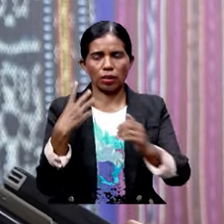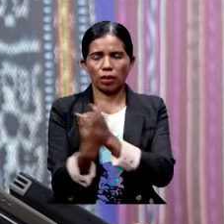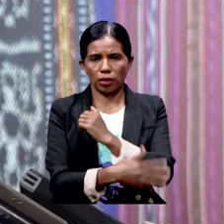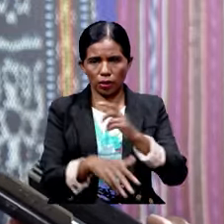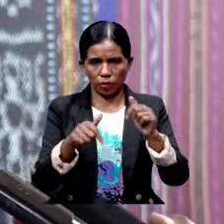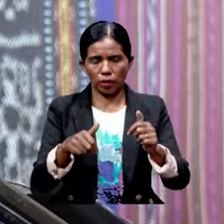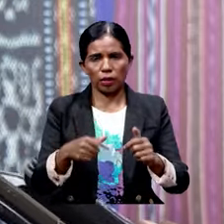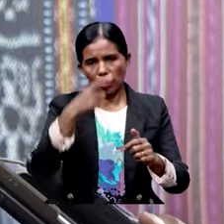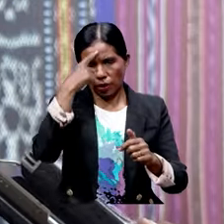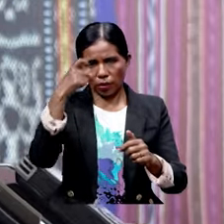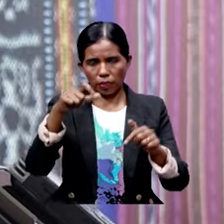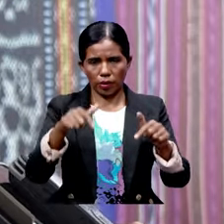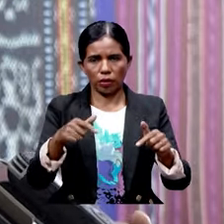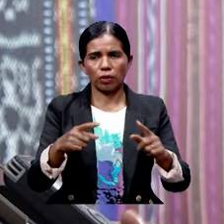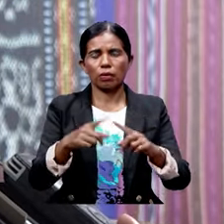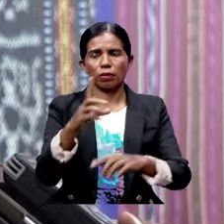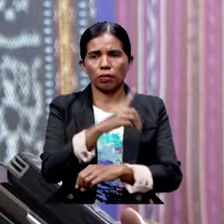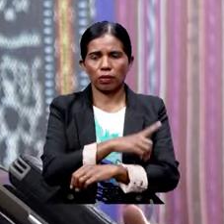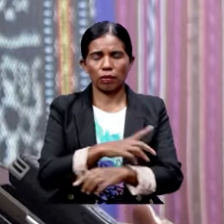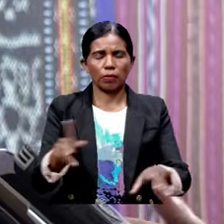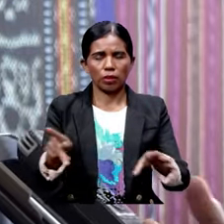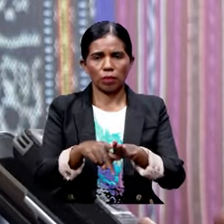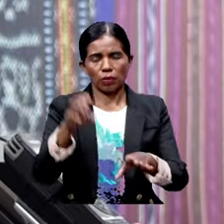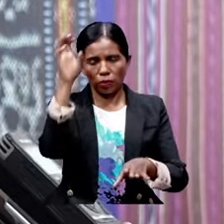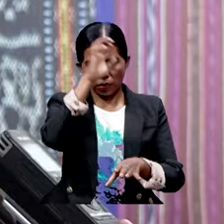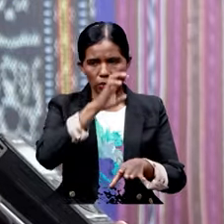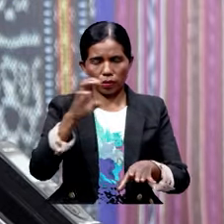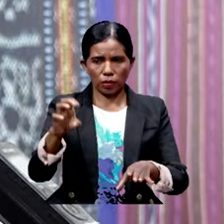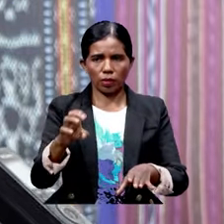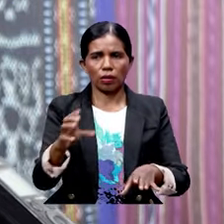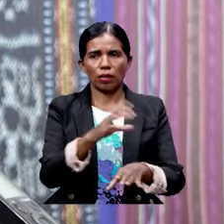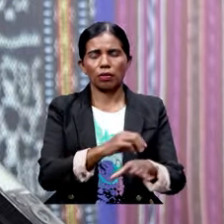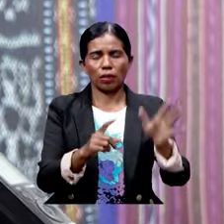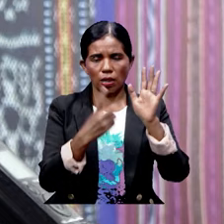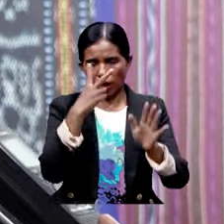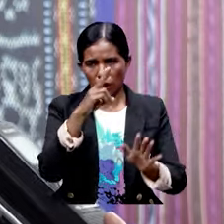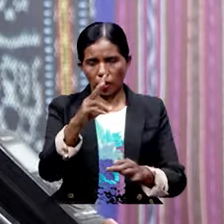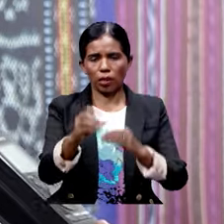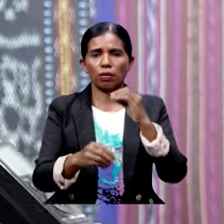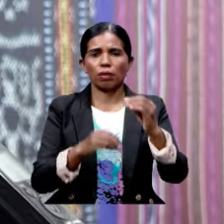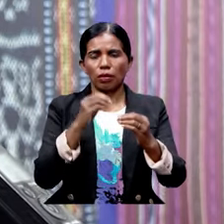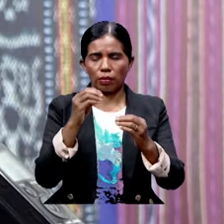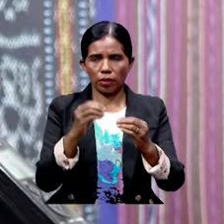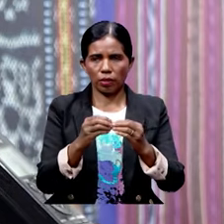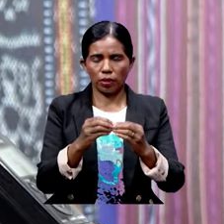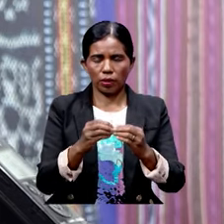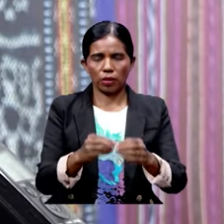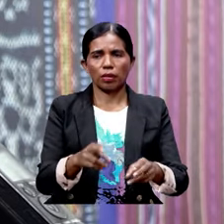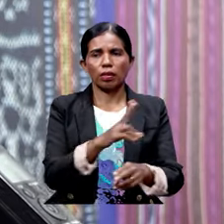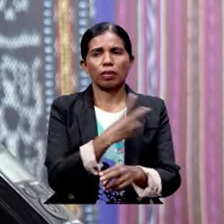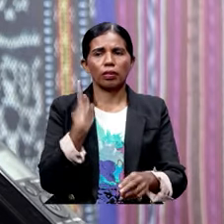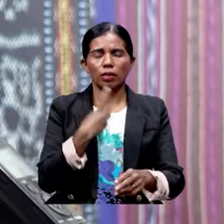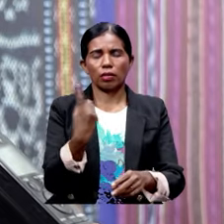da Némaca, hoje, a presença da União Europeia é marca de uma testemunha com a firmeza,